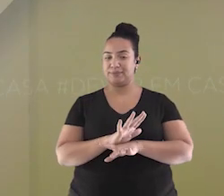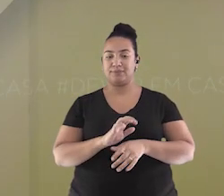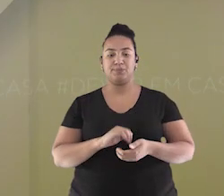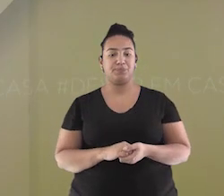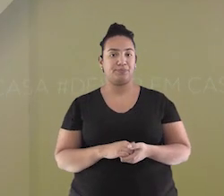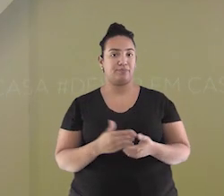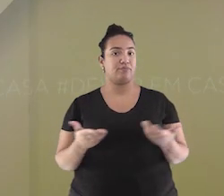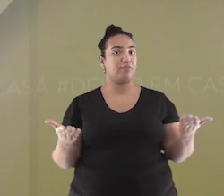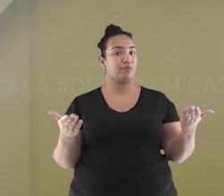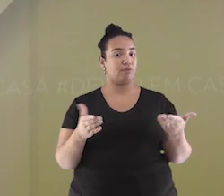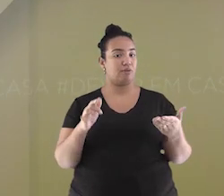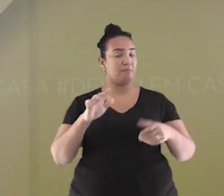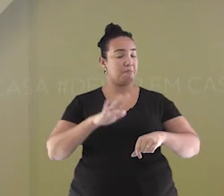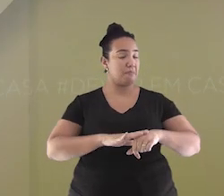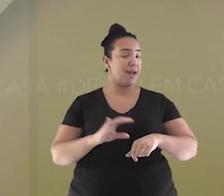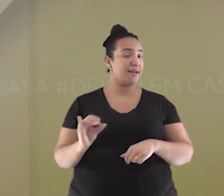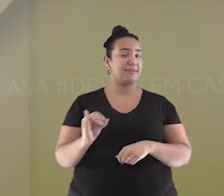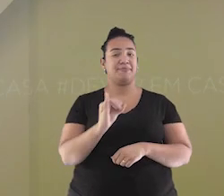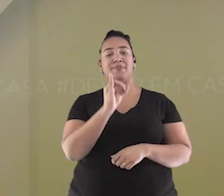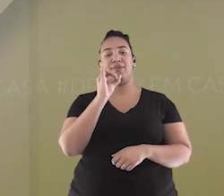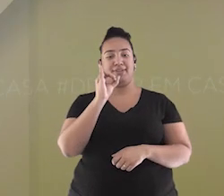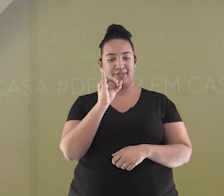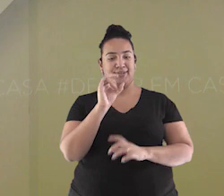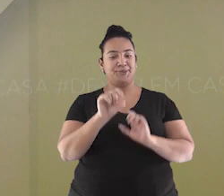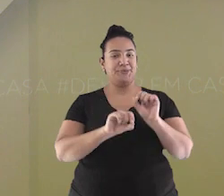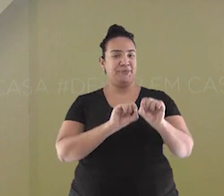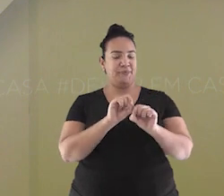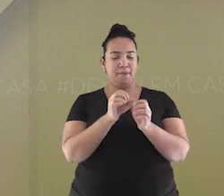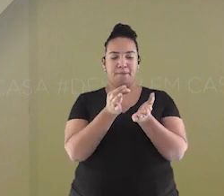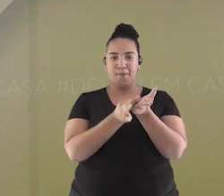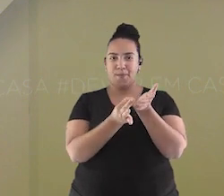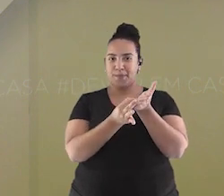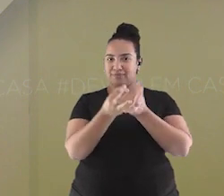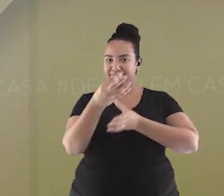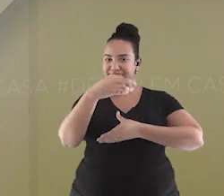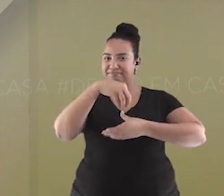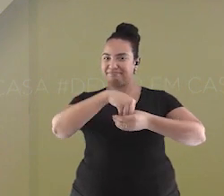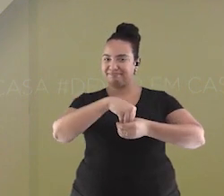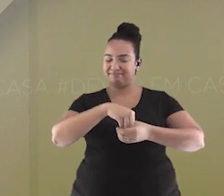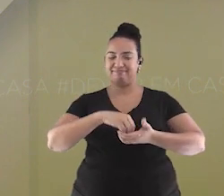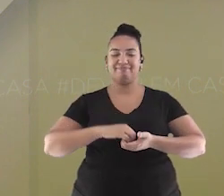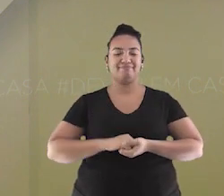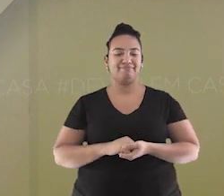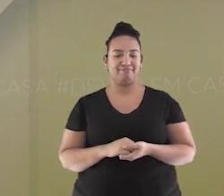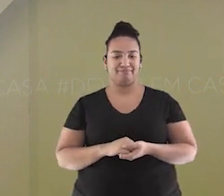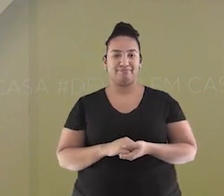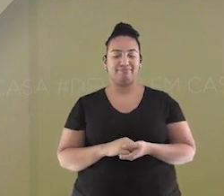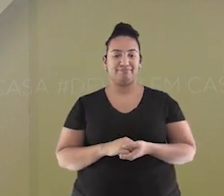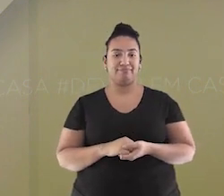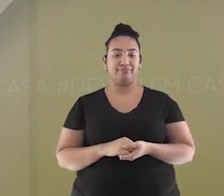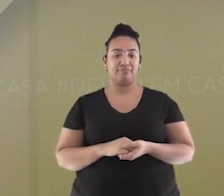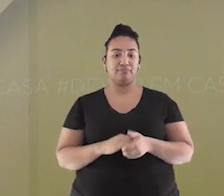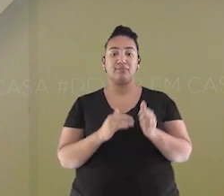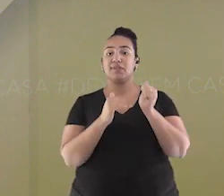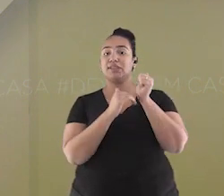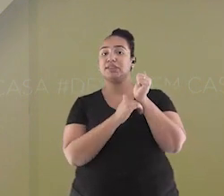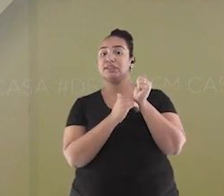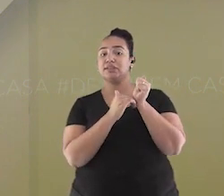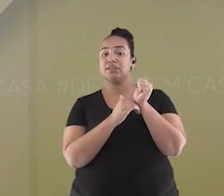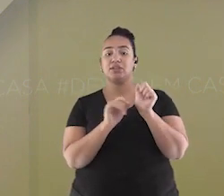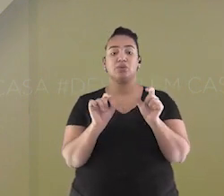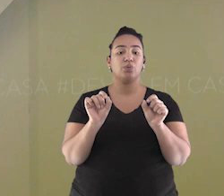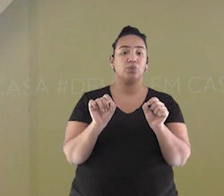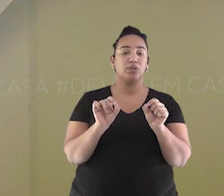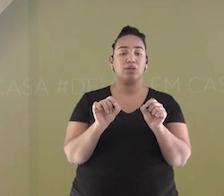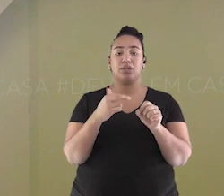Nosso cofre. Agora é a parte mais importante. A gente vai colocar as moedas aqui dentro. O segredo do cofre,